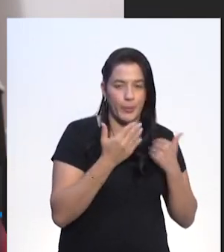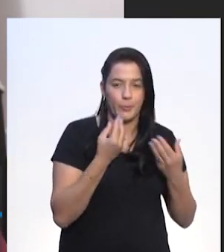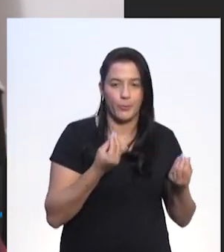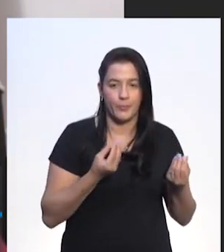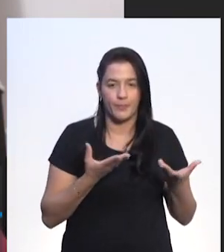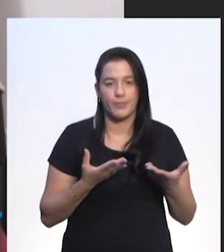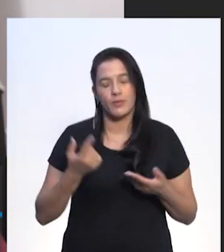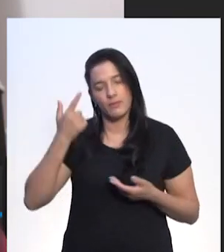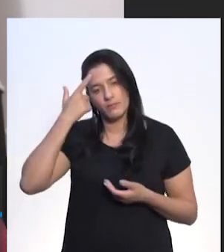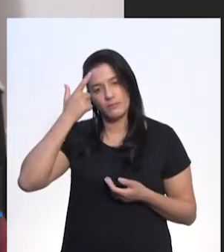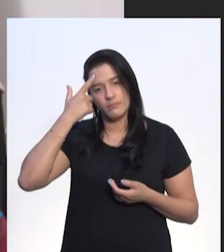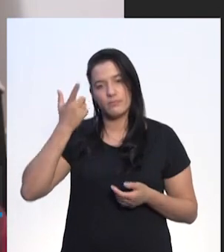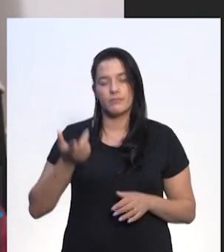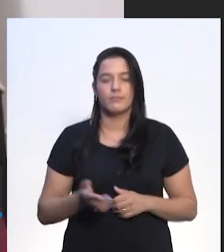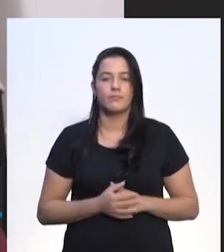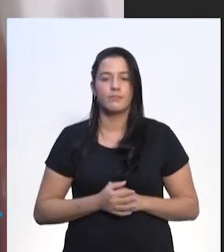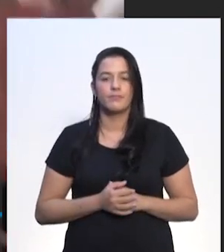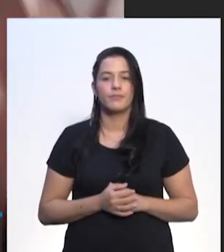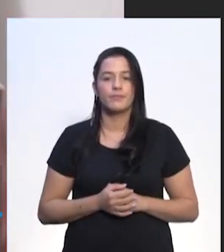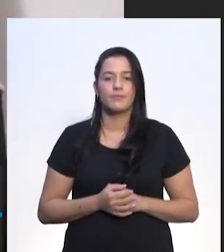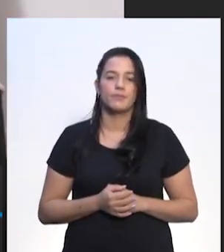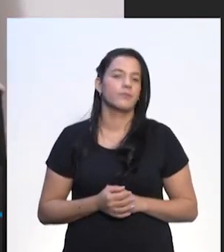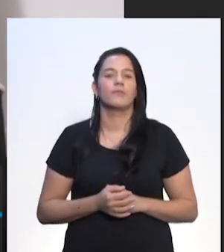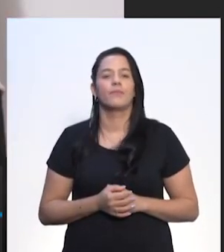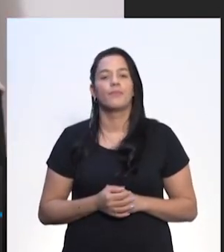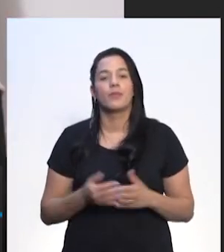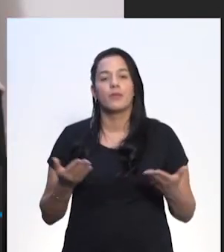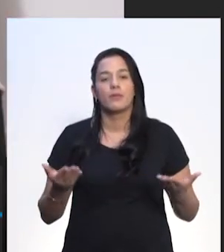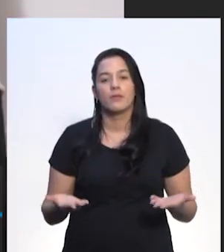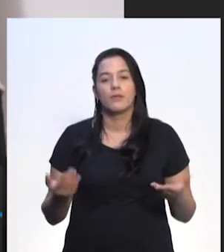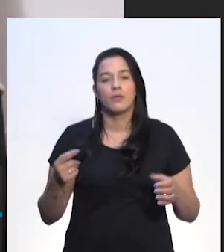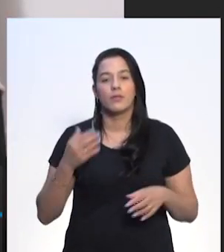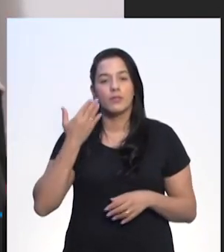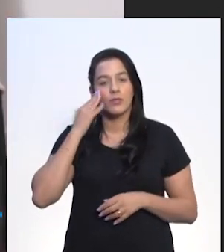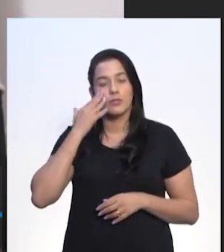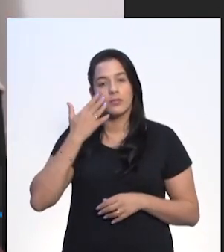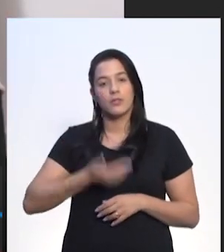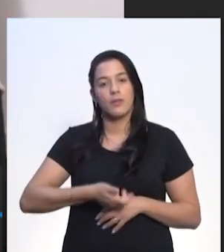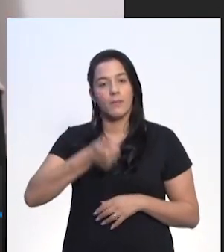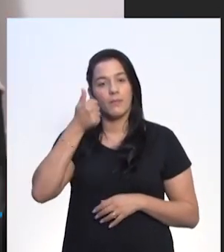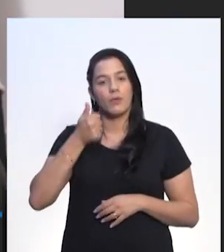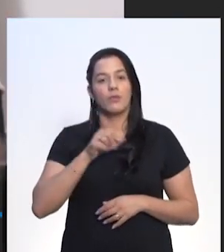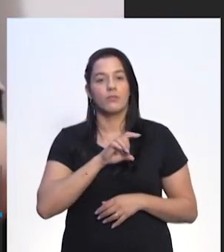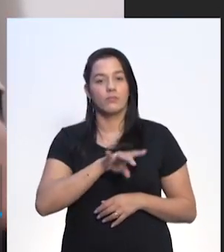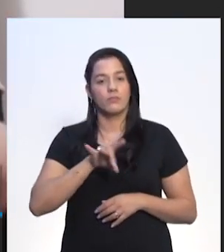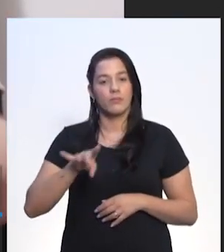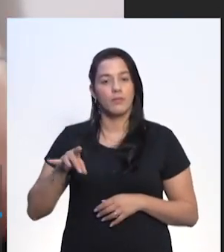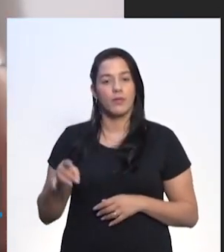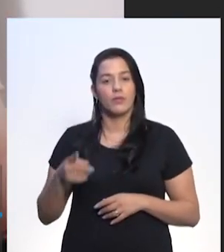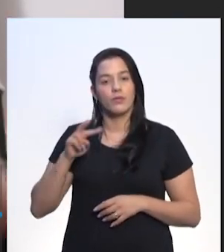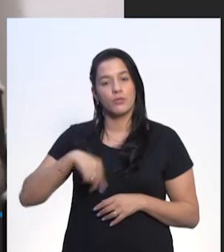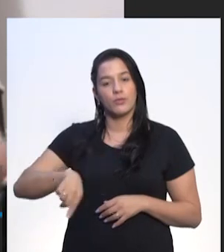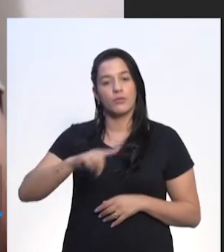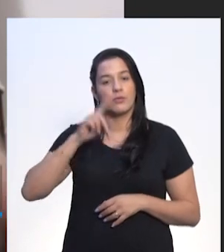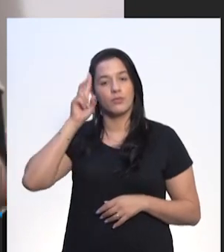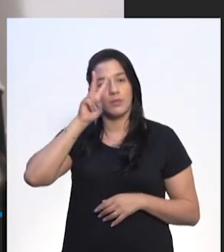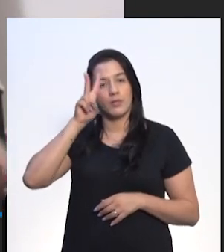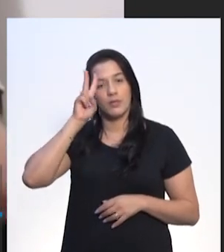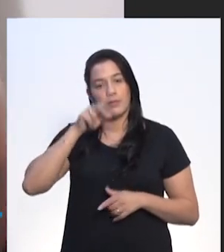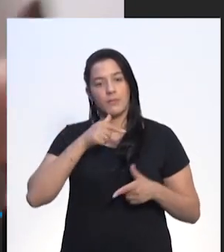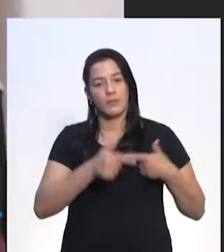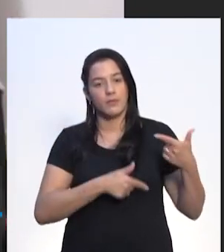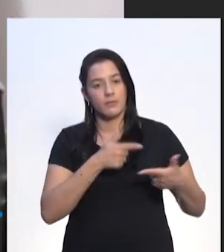gente tem que pensar nisso. Então, para a gente voltar, né, entender melhor esses conceitos, a gente vai relembrar o que é